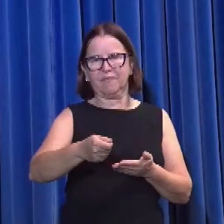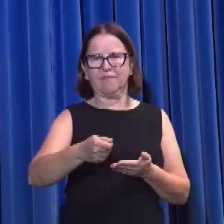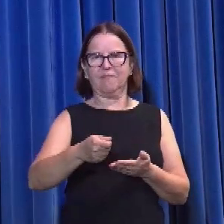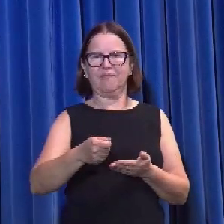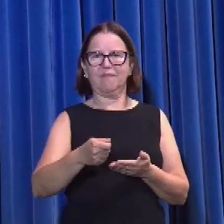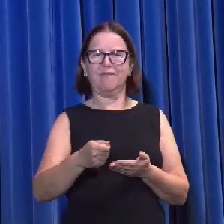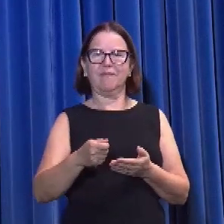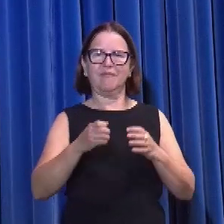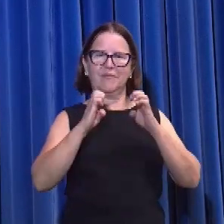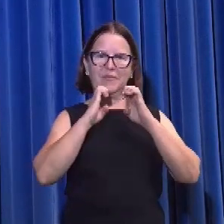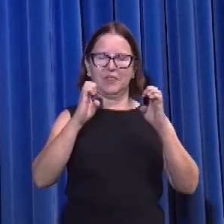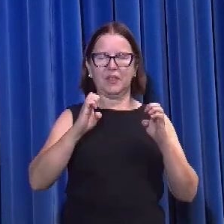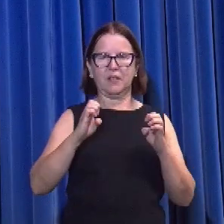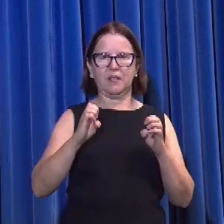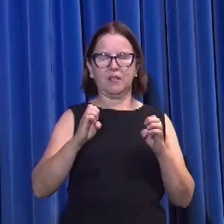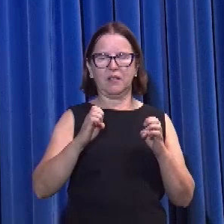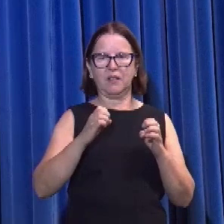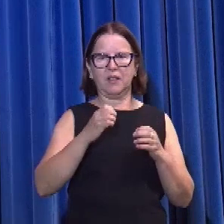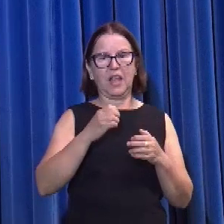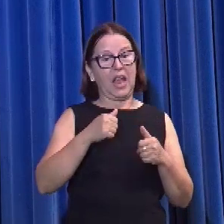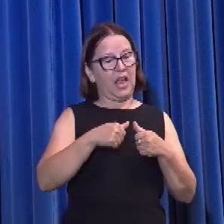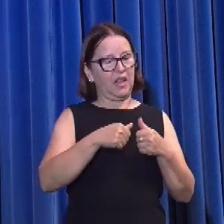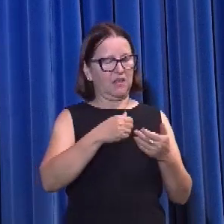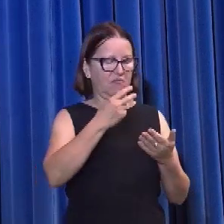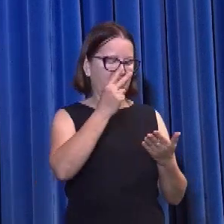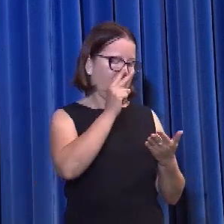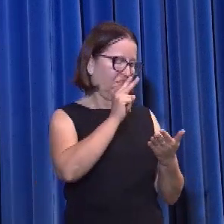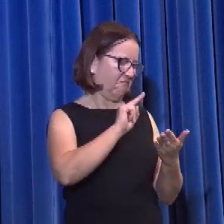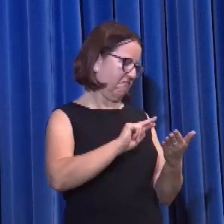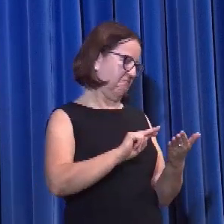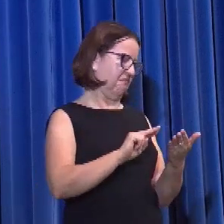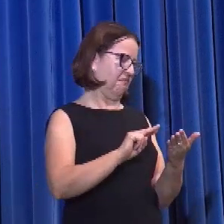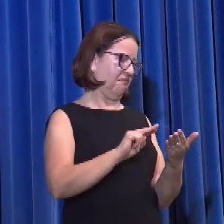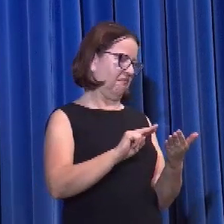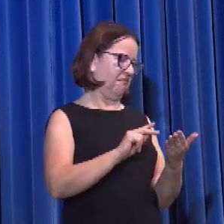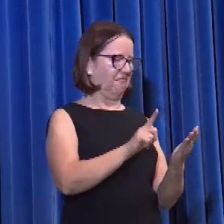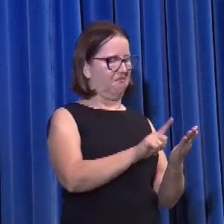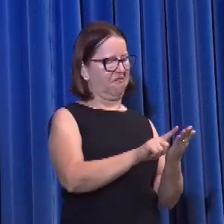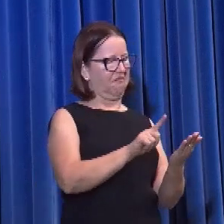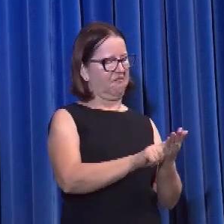evangelístico. Ele olhou e o folheto